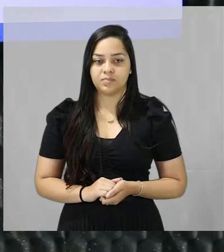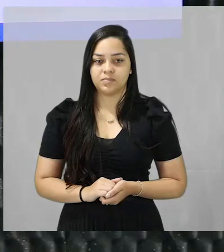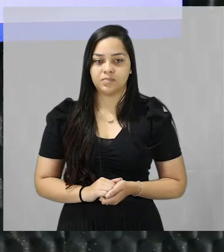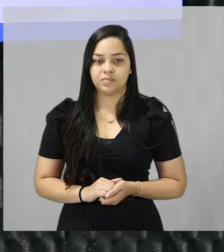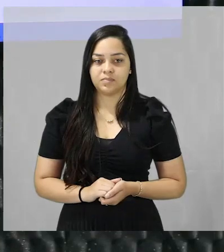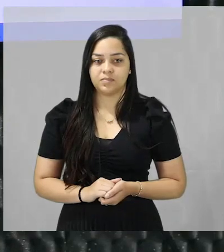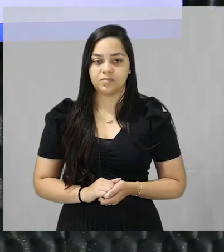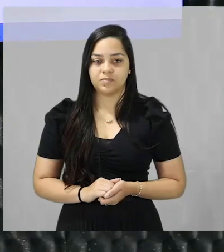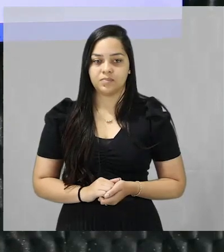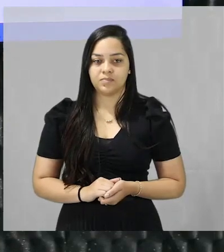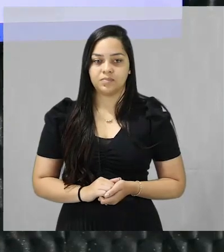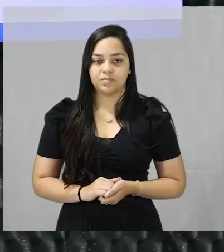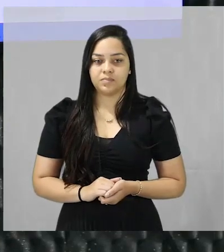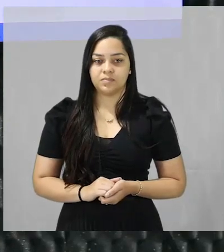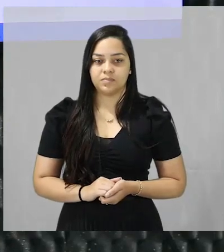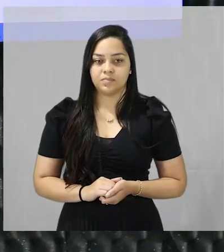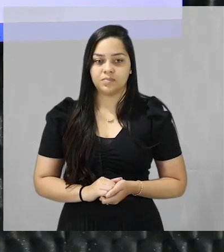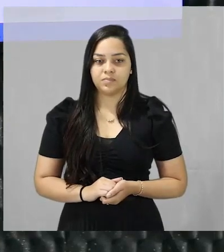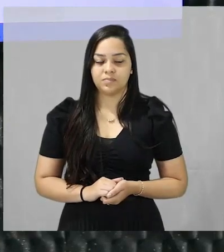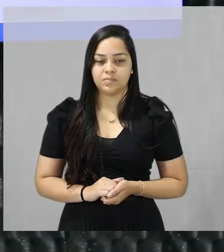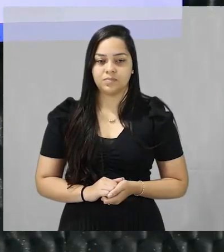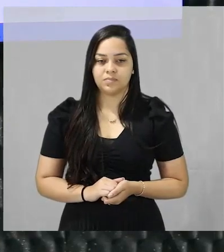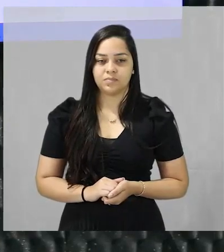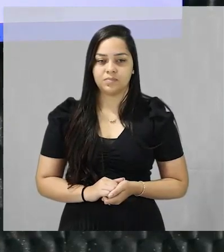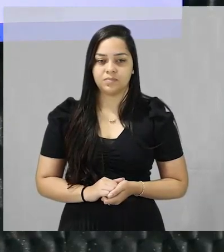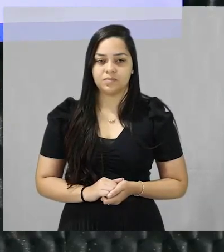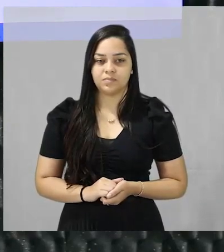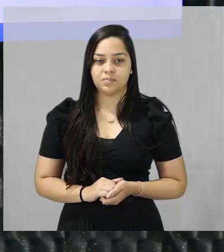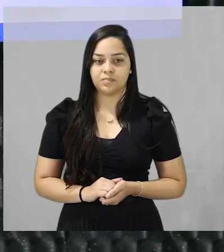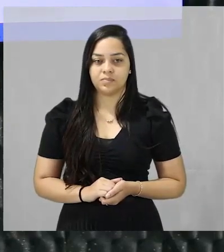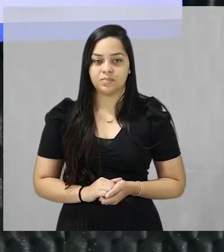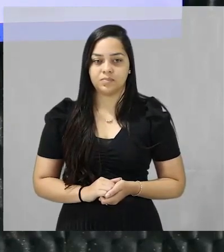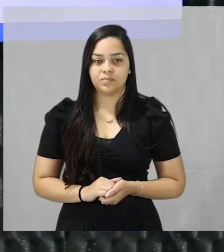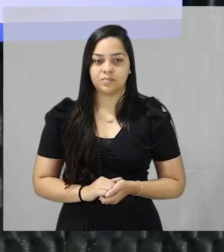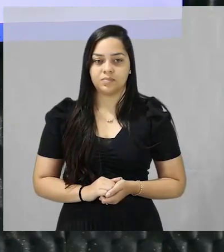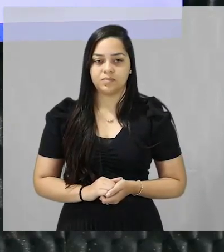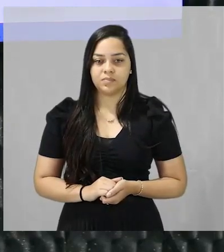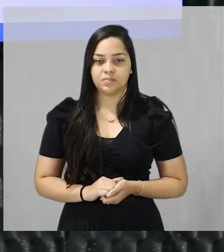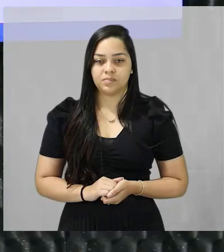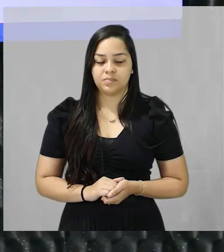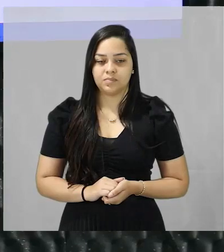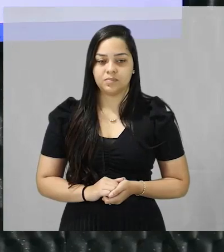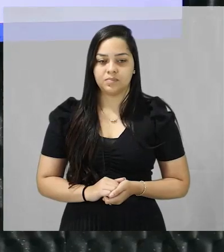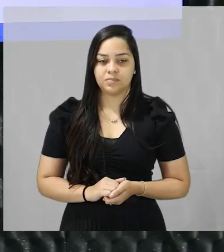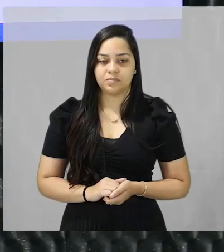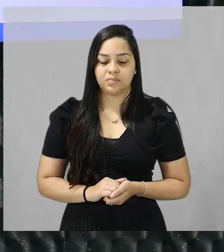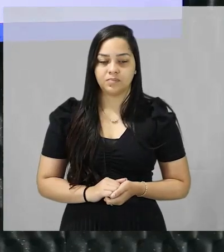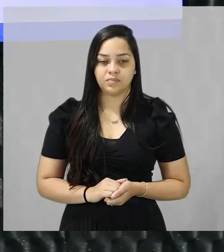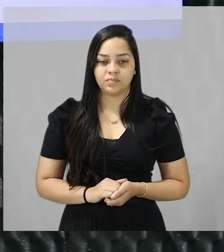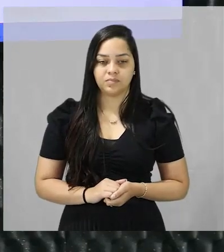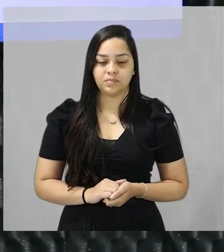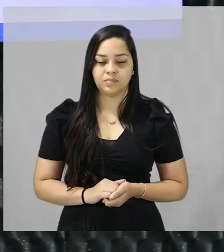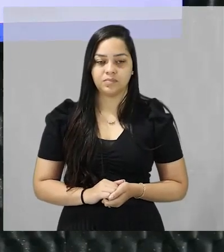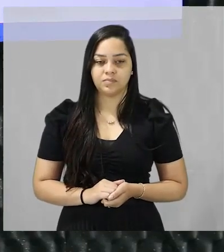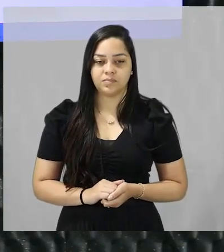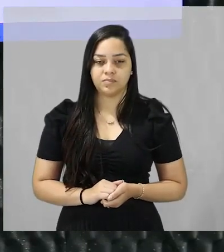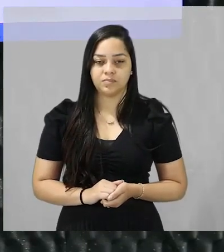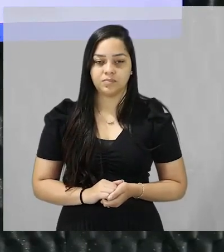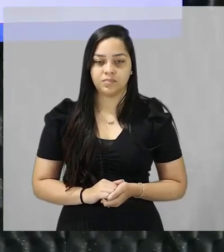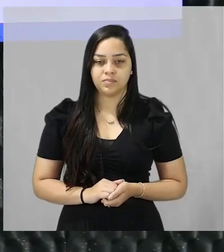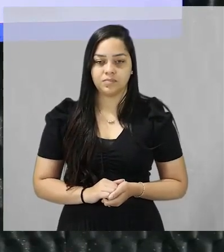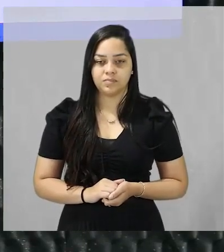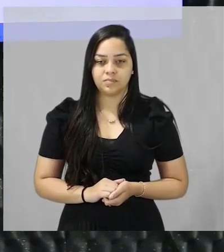mesma fórmula molecular, a mesma quantidade de átomos, tá certo? Então, as substâncias químicas com